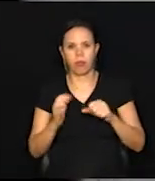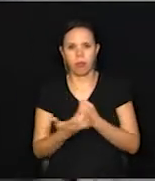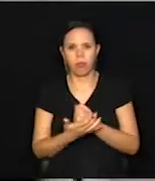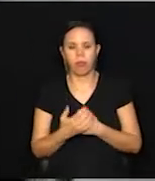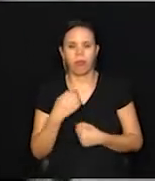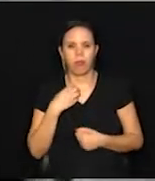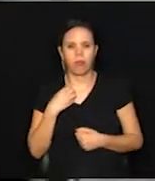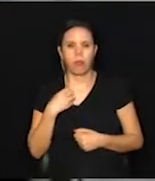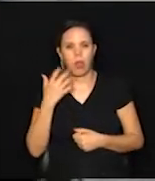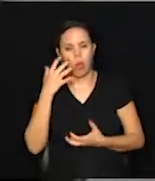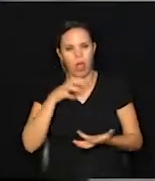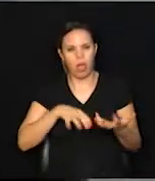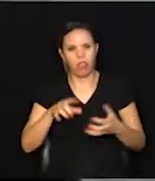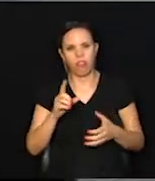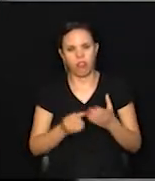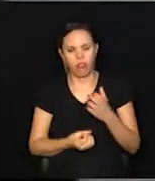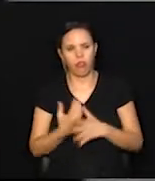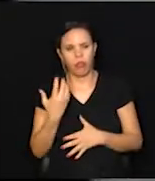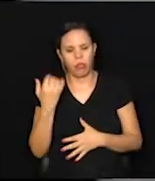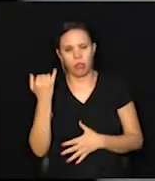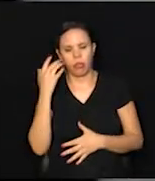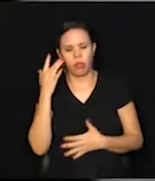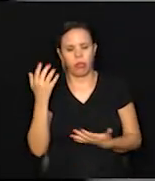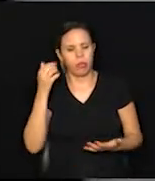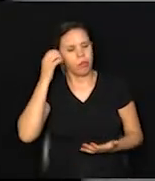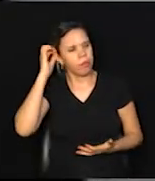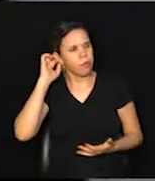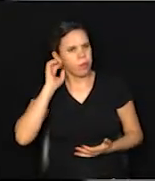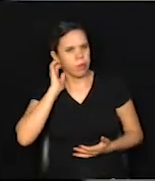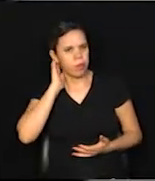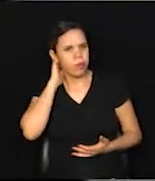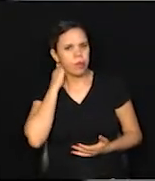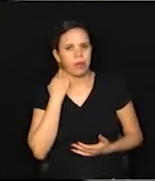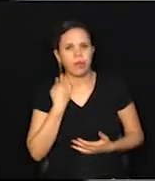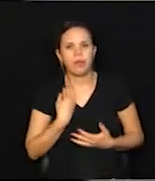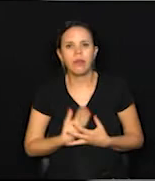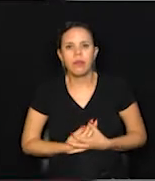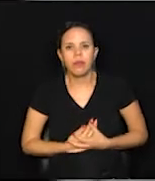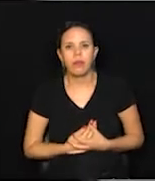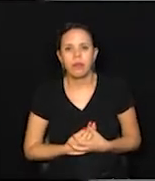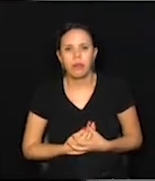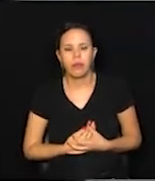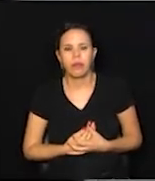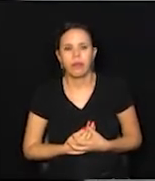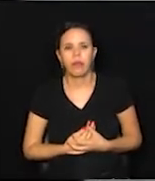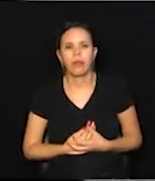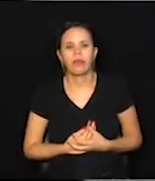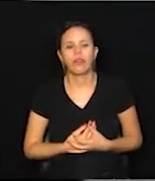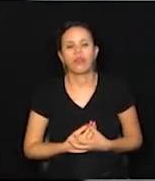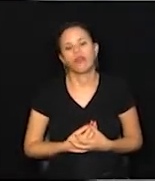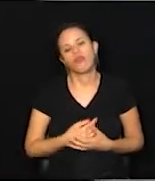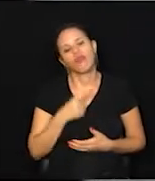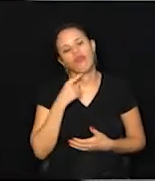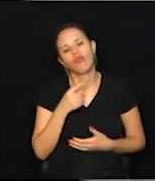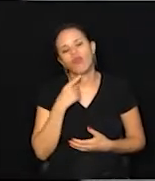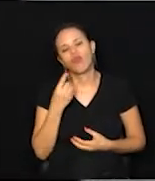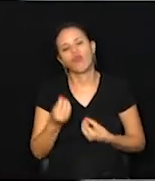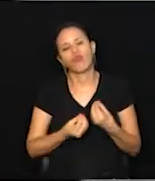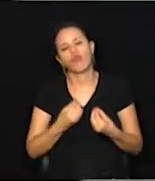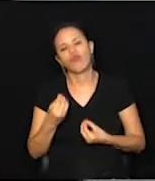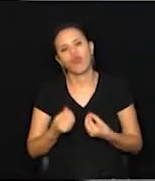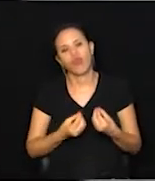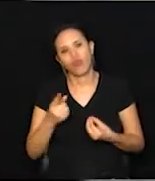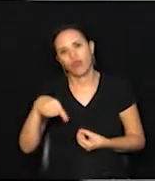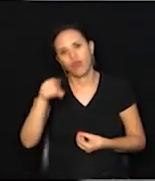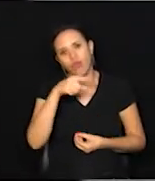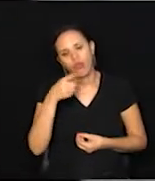polêmica, acho importante acontecer a CPI, mas eu queria colocar essas questões aí sobre como que vocês